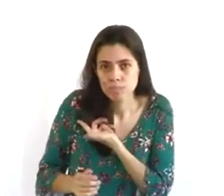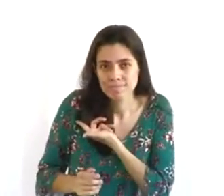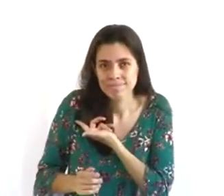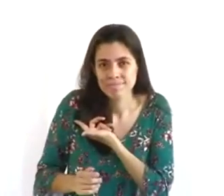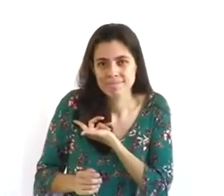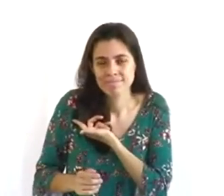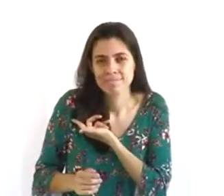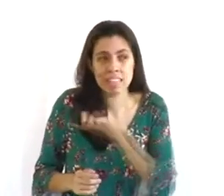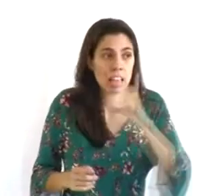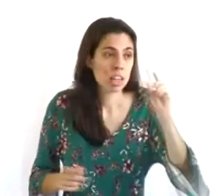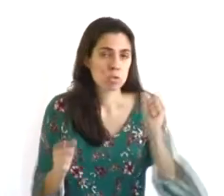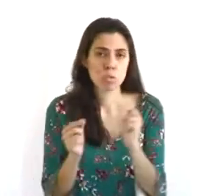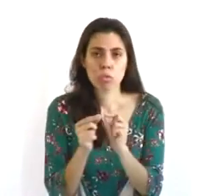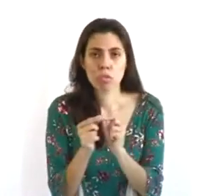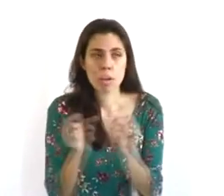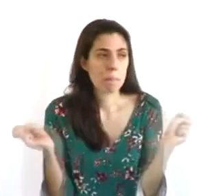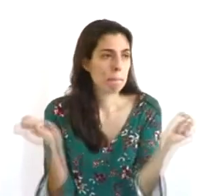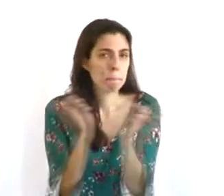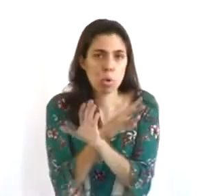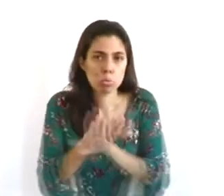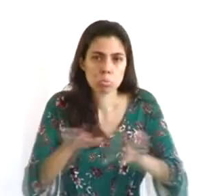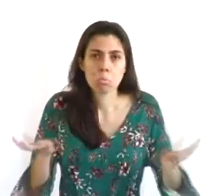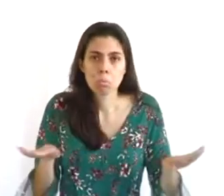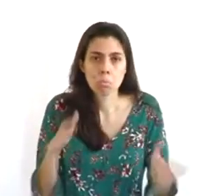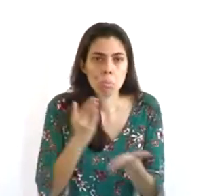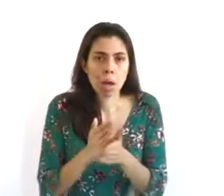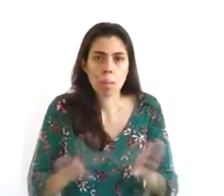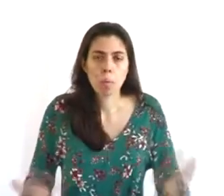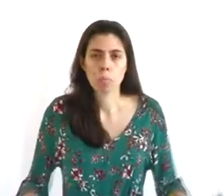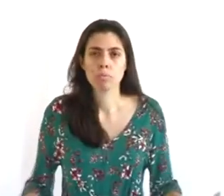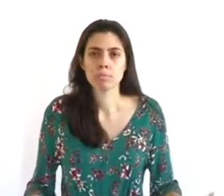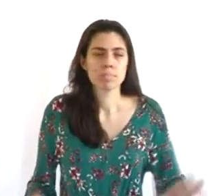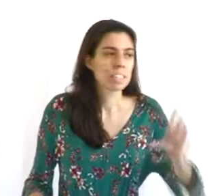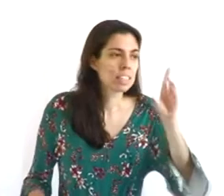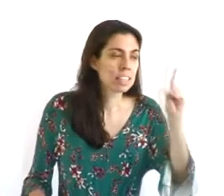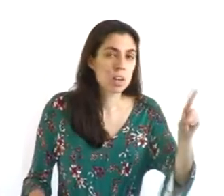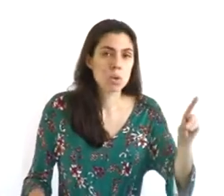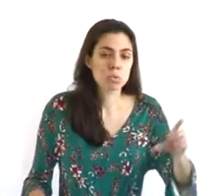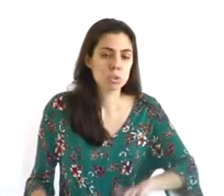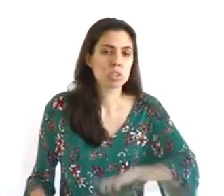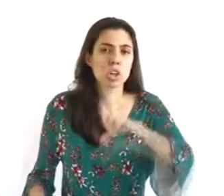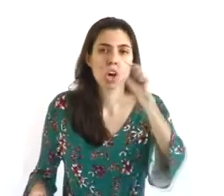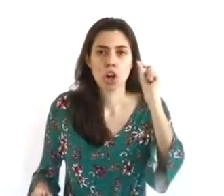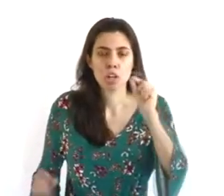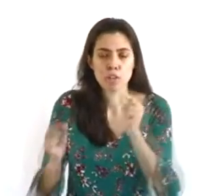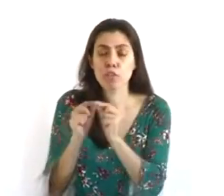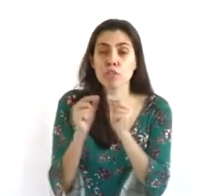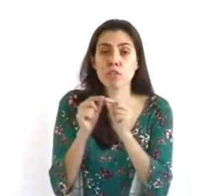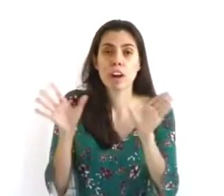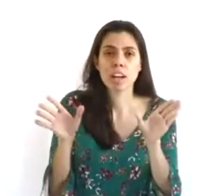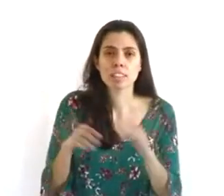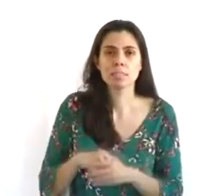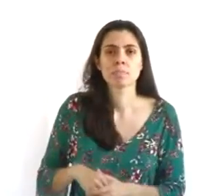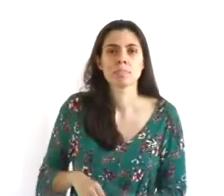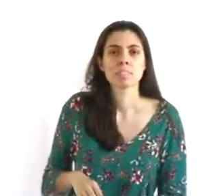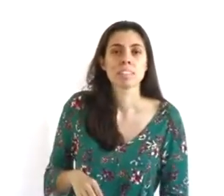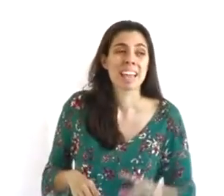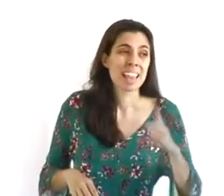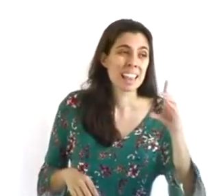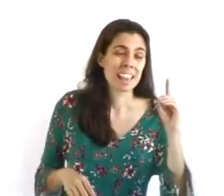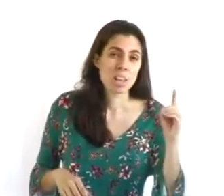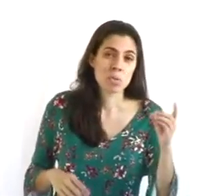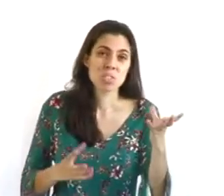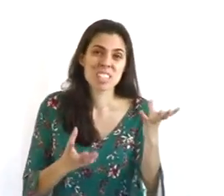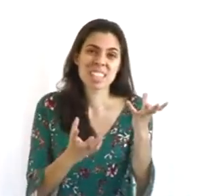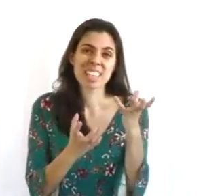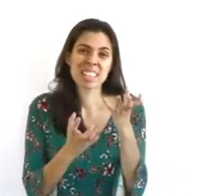o apóstolo Paulo diz que lá, um texto diz, que Paulo fala citando o Antigo Testamento: terei misericórdia de quem eu quiser ter